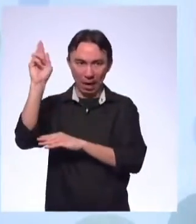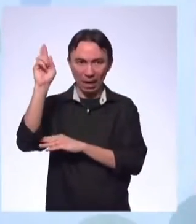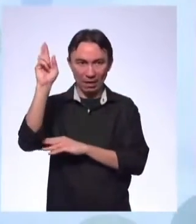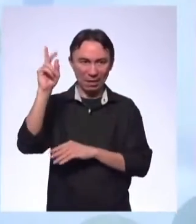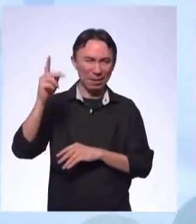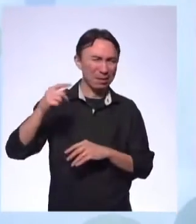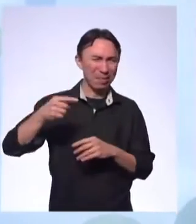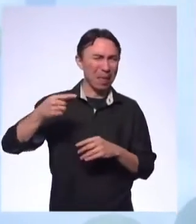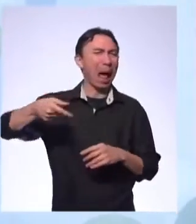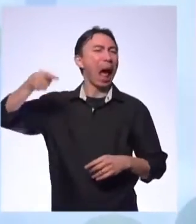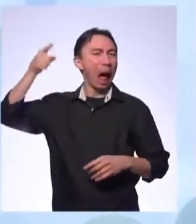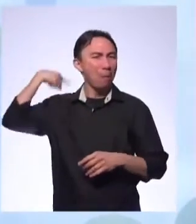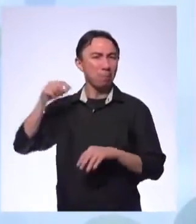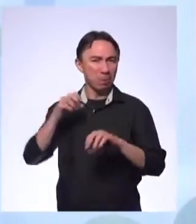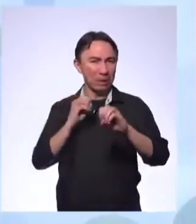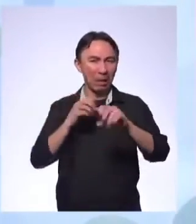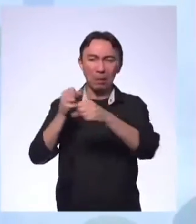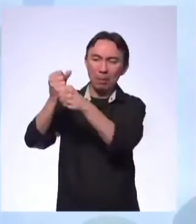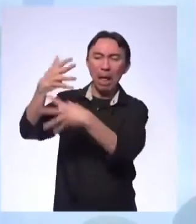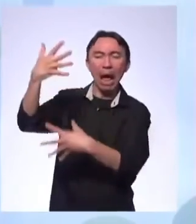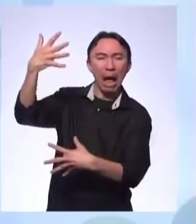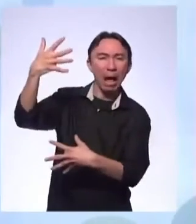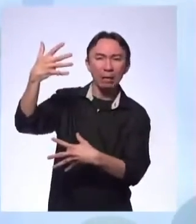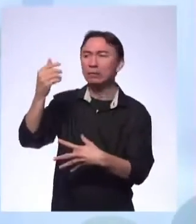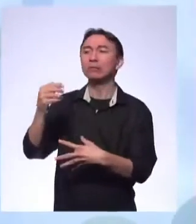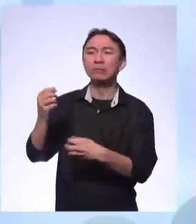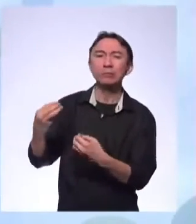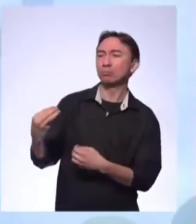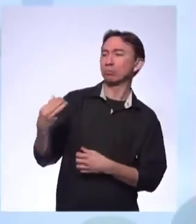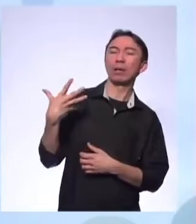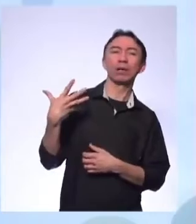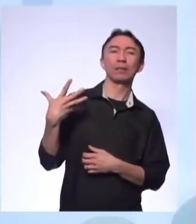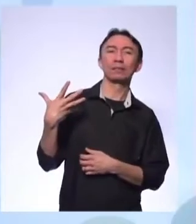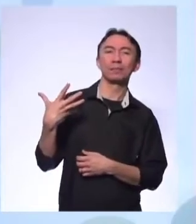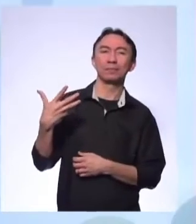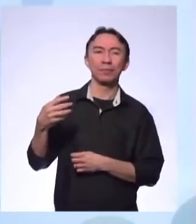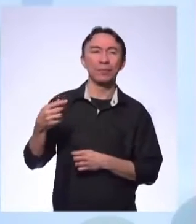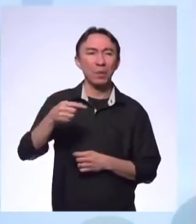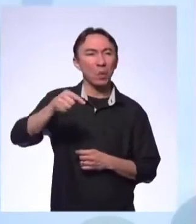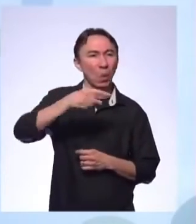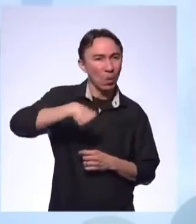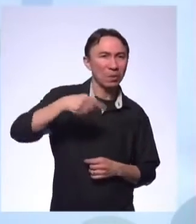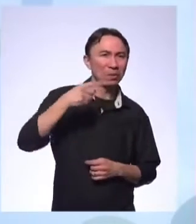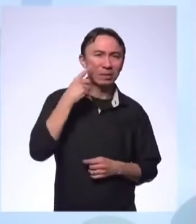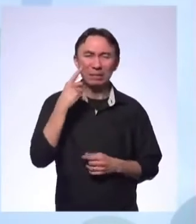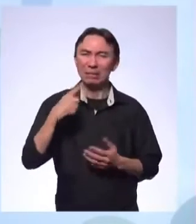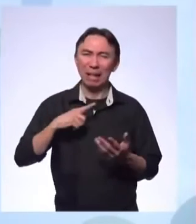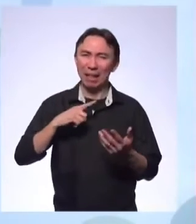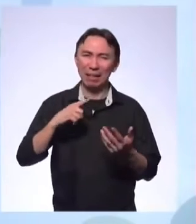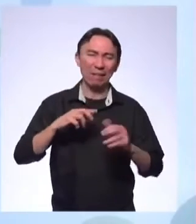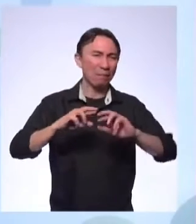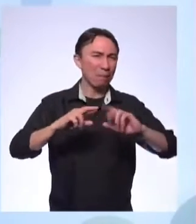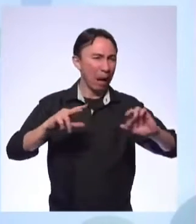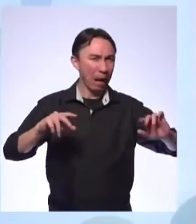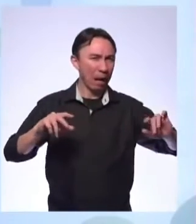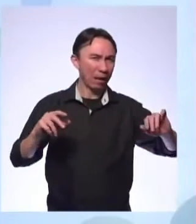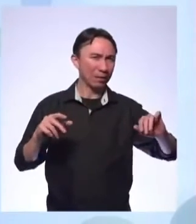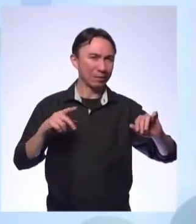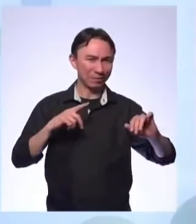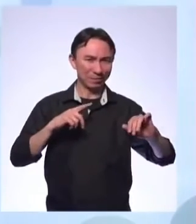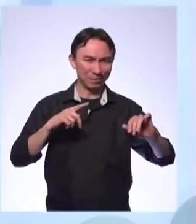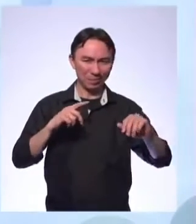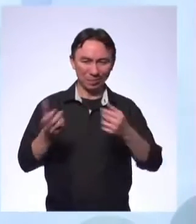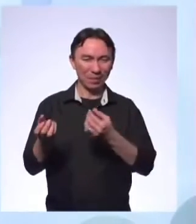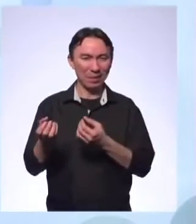Maria no chat da aula do dia 11 quando a gente estava fazendo aquela a interpretação dos versos da